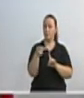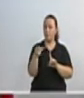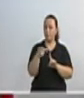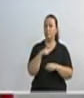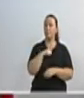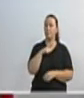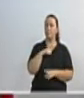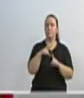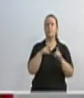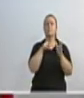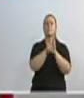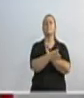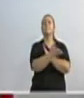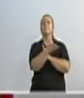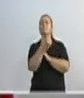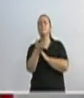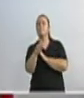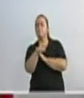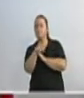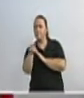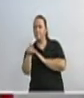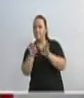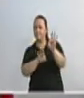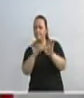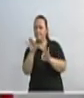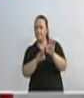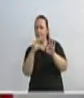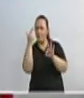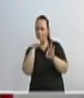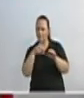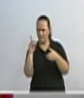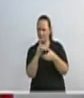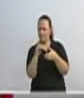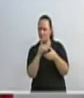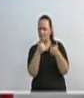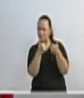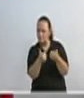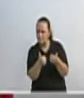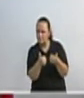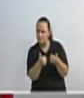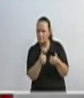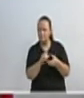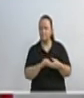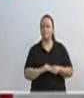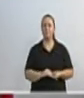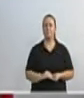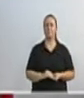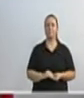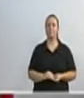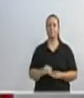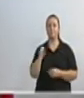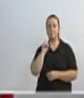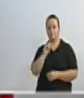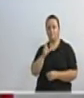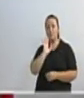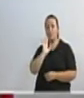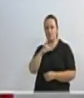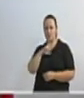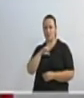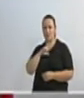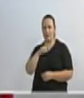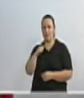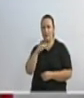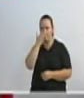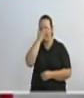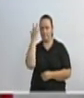mas a pergunta é, vocês estão preparados para atender mais consumidores? Se mesmo os que existem hoje